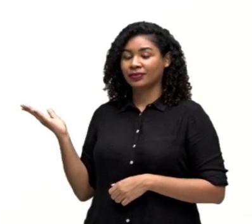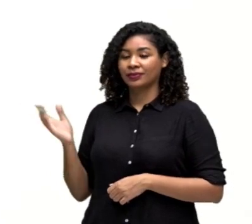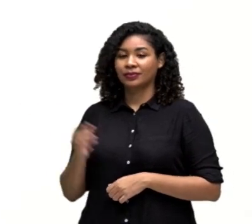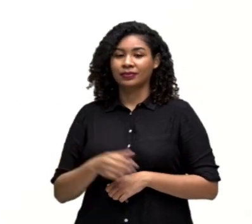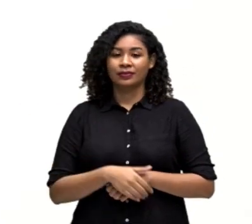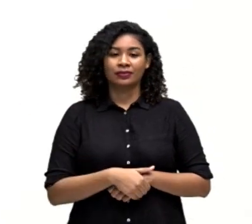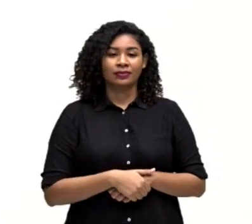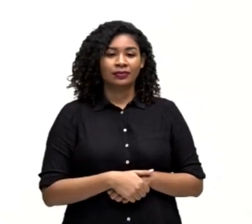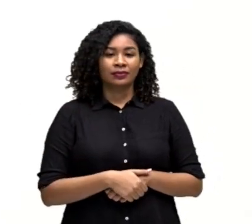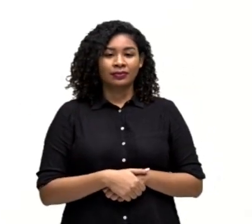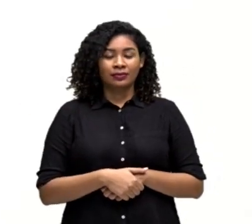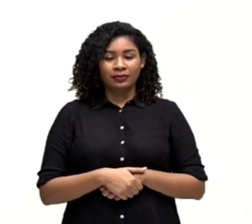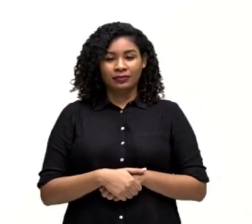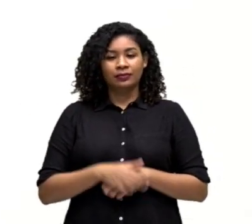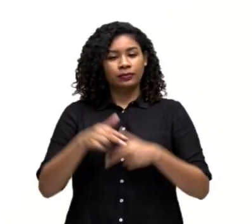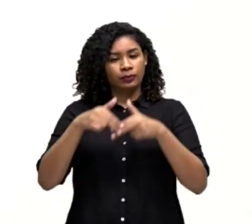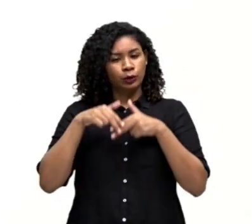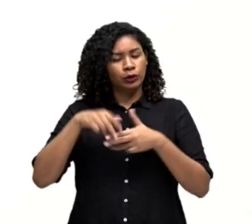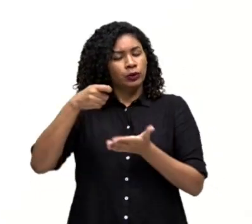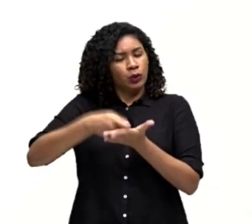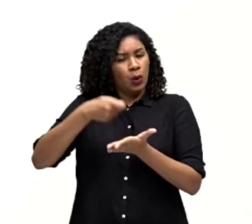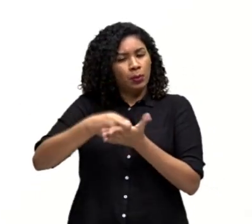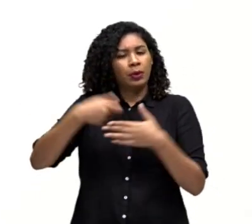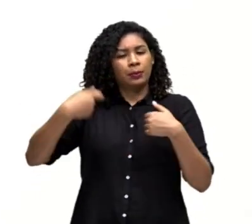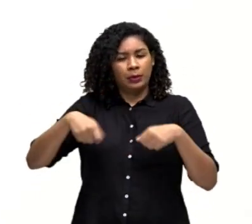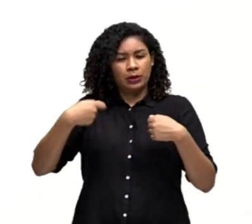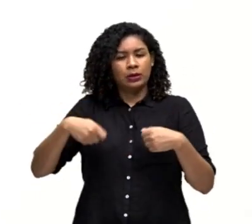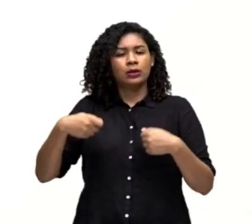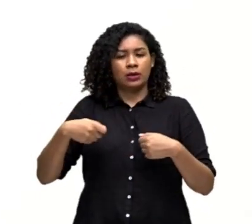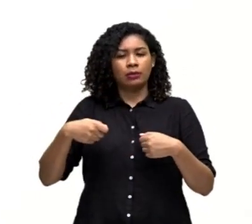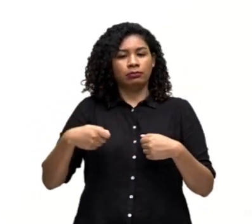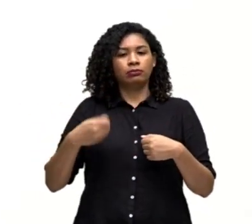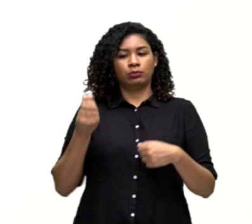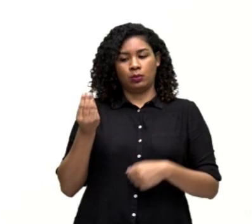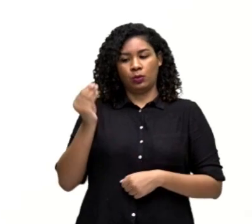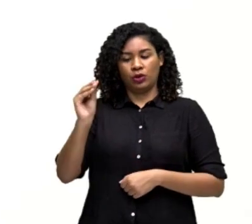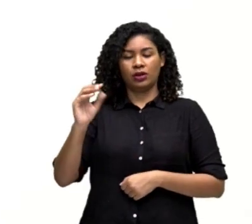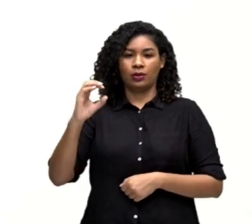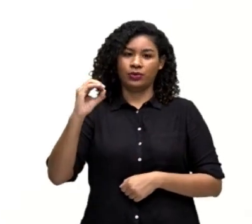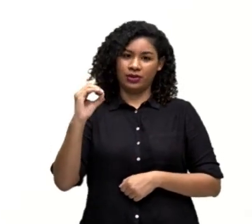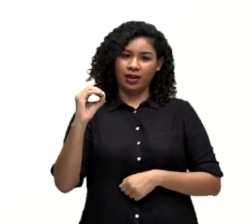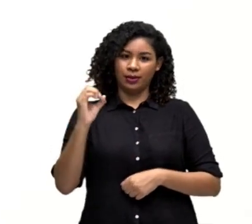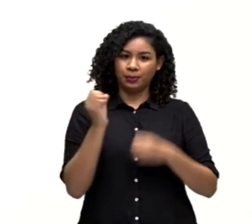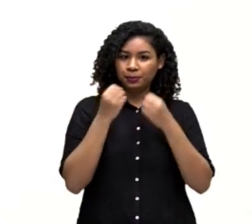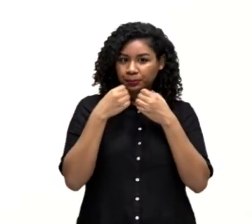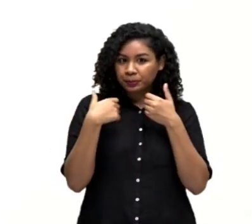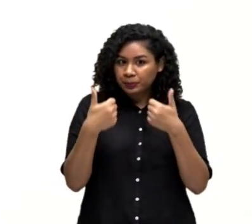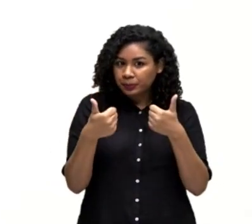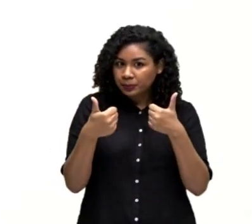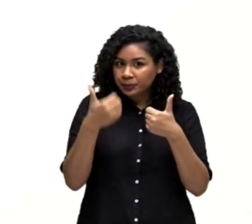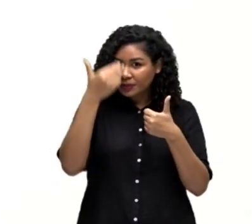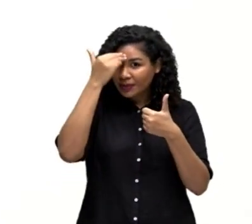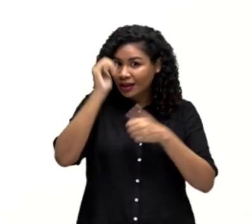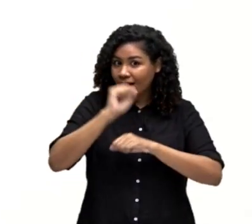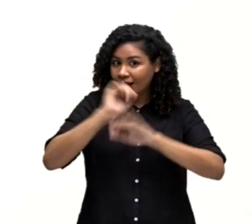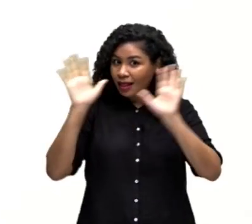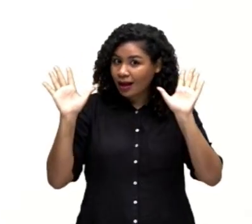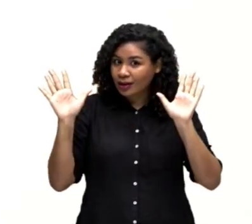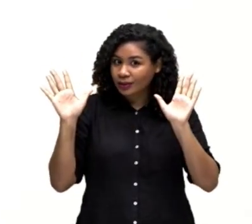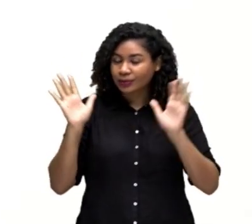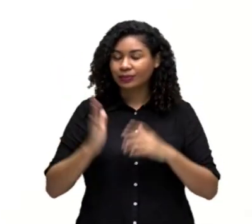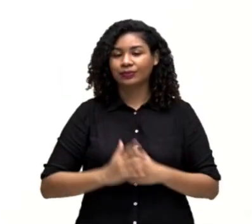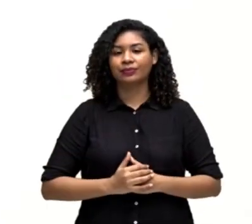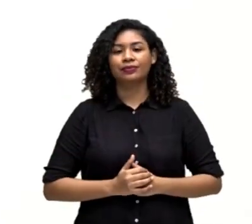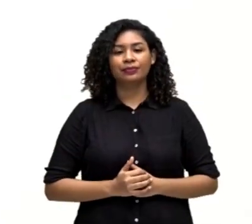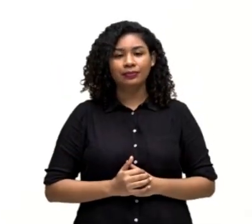ser obrigatoriamente iguais a 0. Beleza, galera? Tranquilo aí? Então vamos lá.